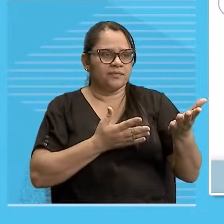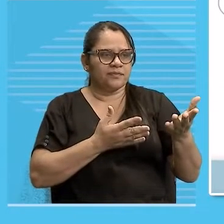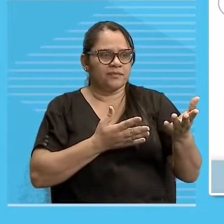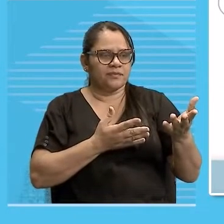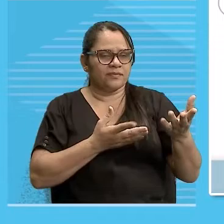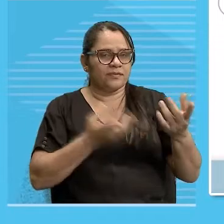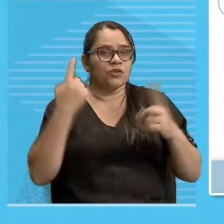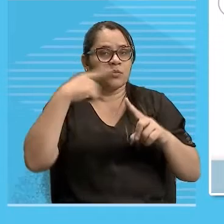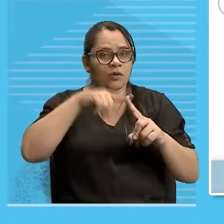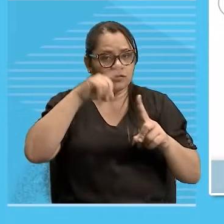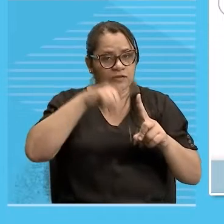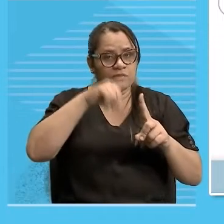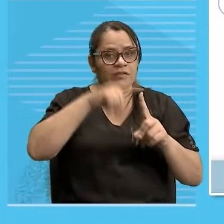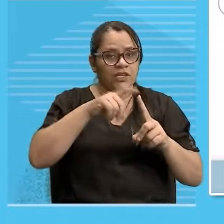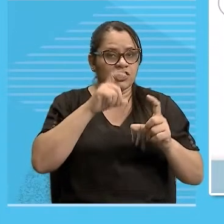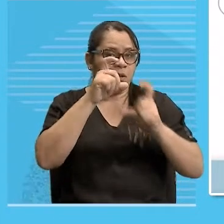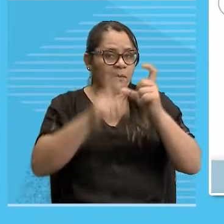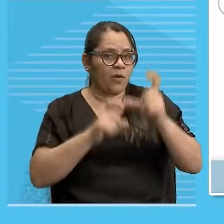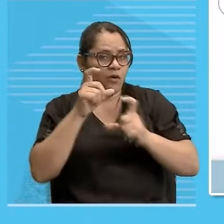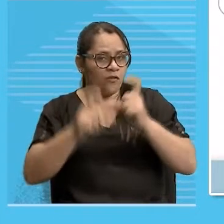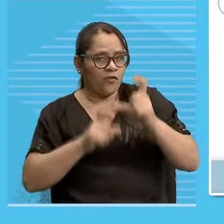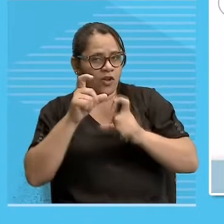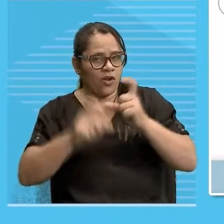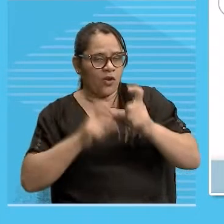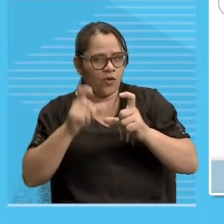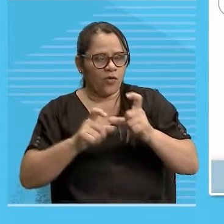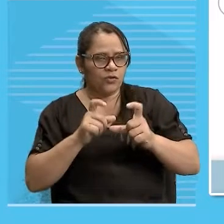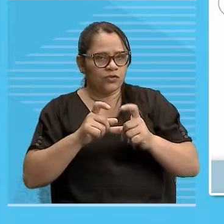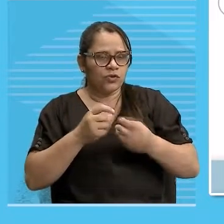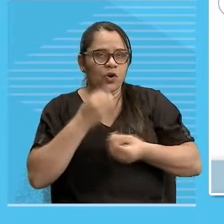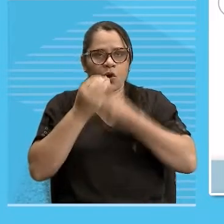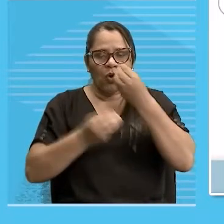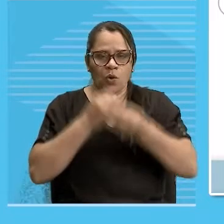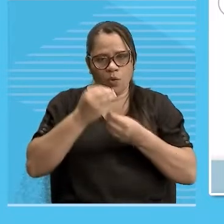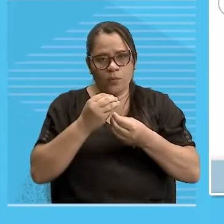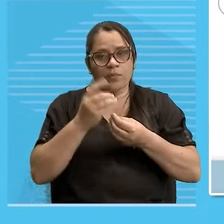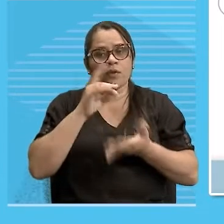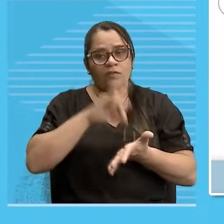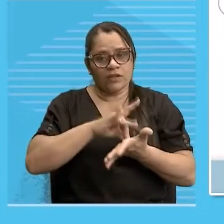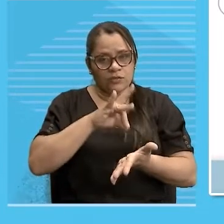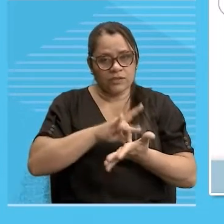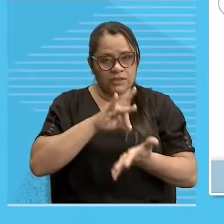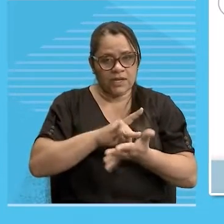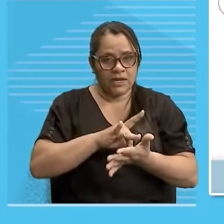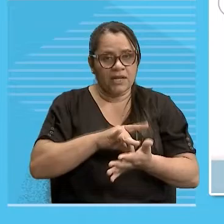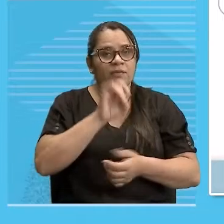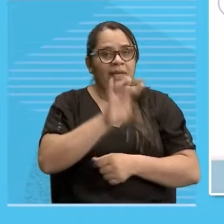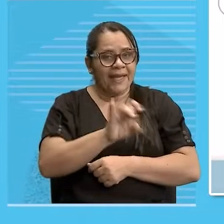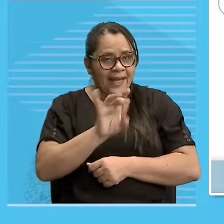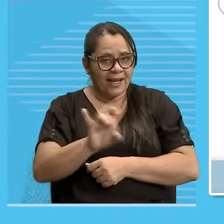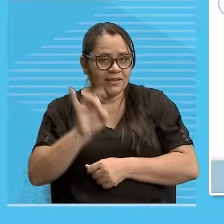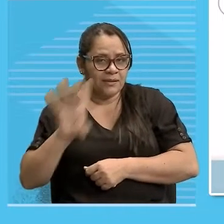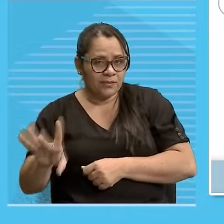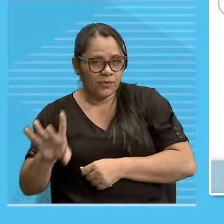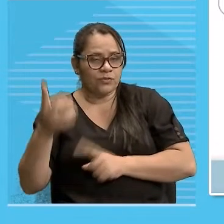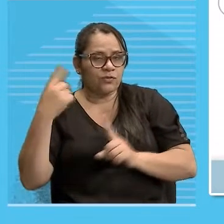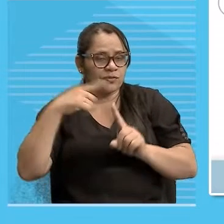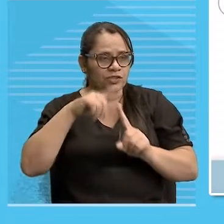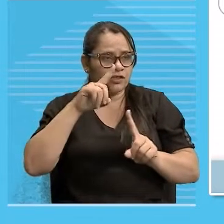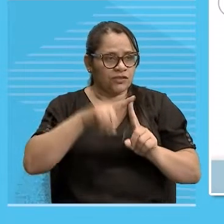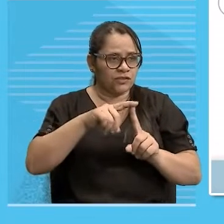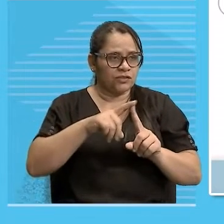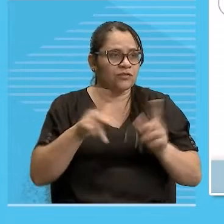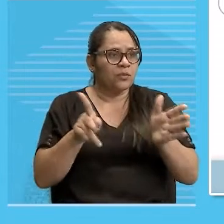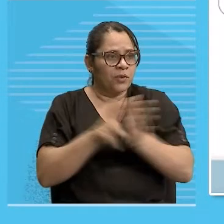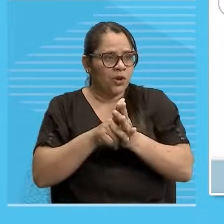vista morfológico, olha, veja só o que, que a gente está considerando aqui, né, em cada ponto de vista em si. Então,